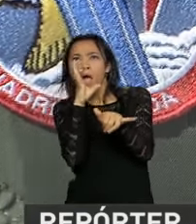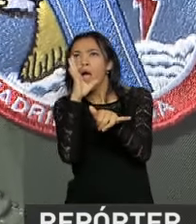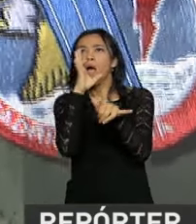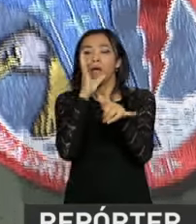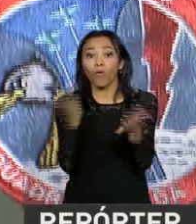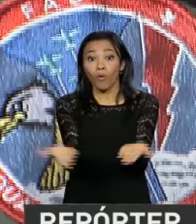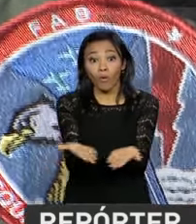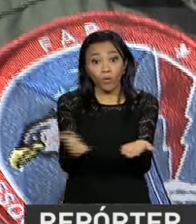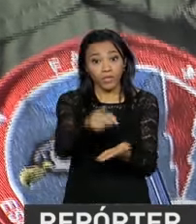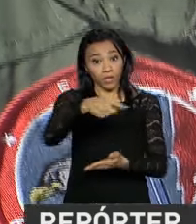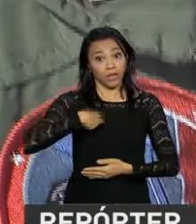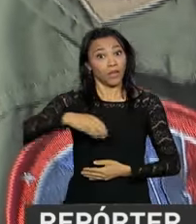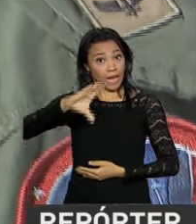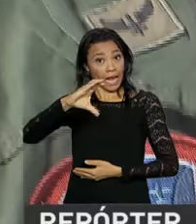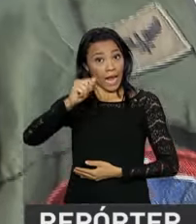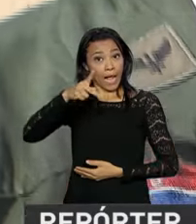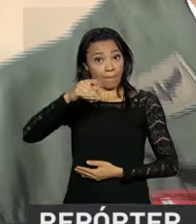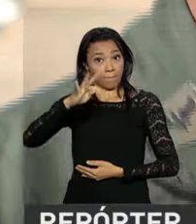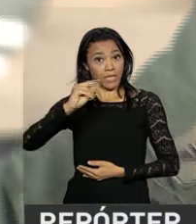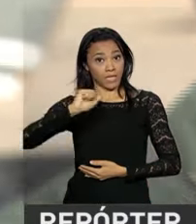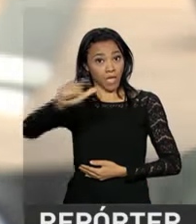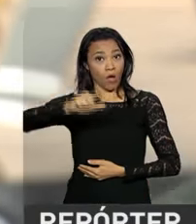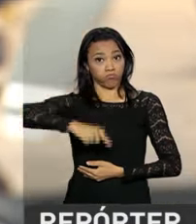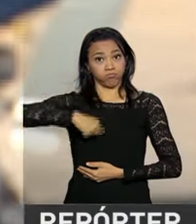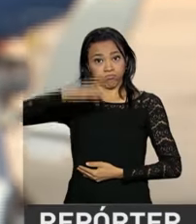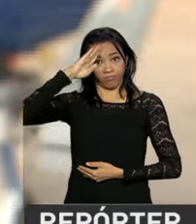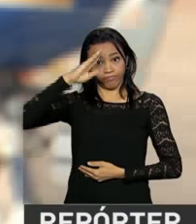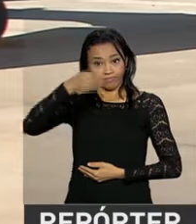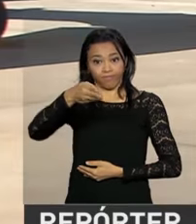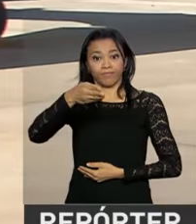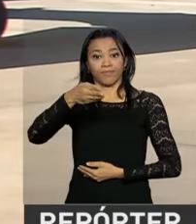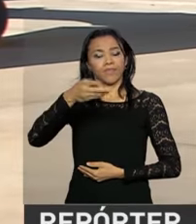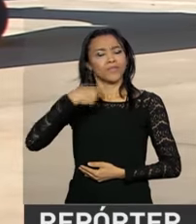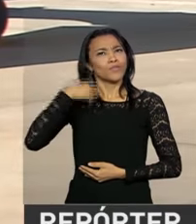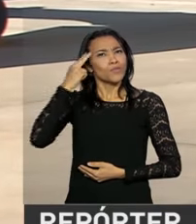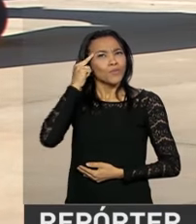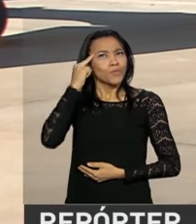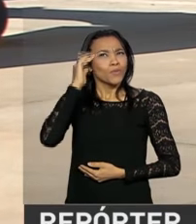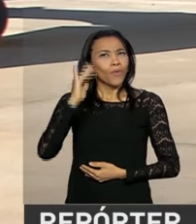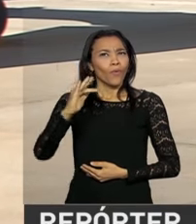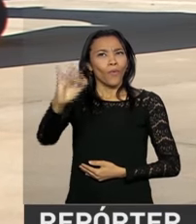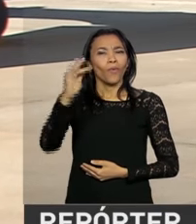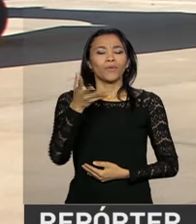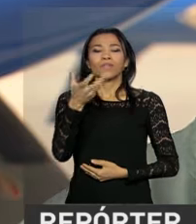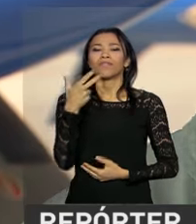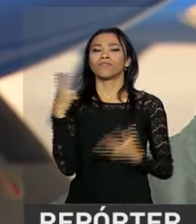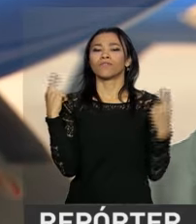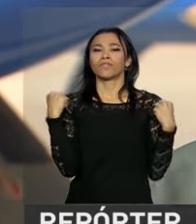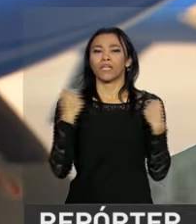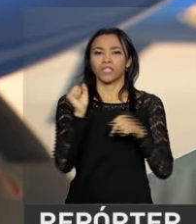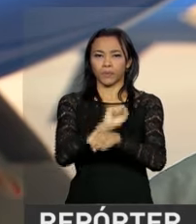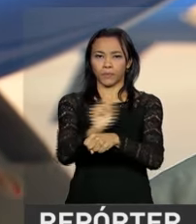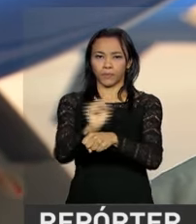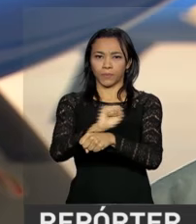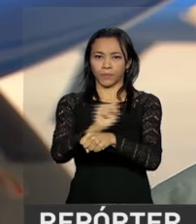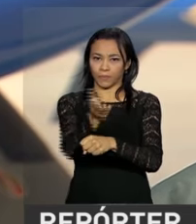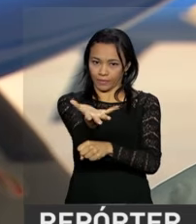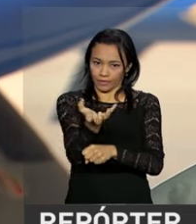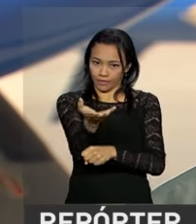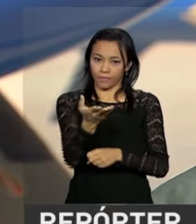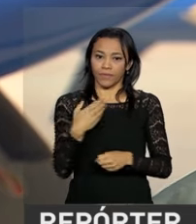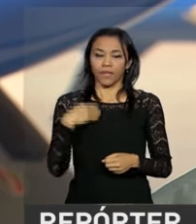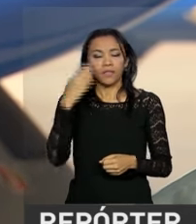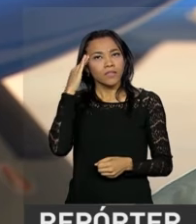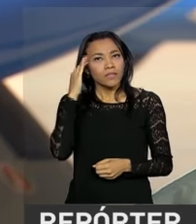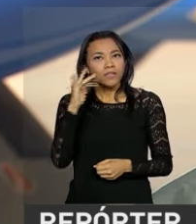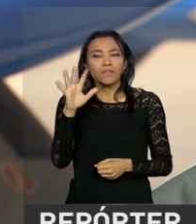ele atende por Capitão Capuchinho, nome que usa desde que realizou o sonho de ser piloto da esquadrilha. A esquadrilha, ela inspira muitas pessoas. O